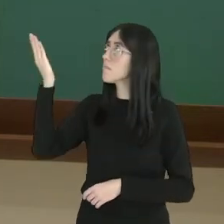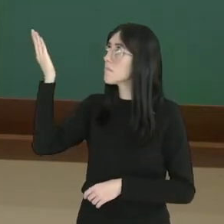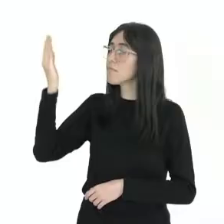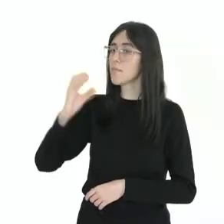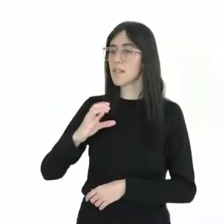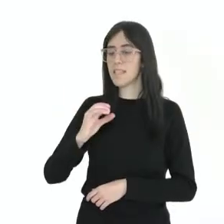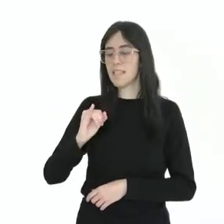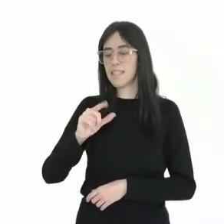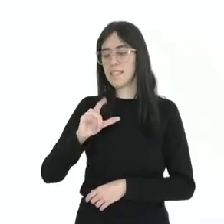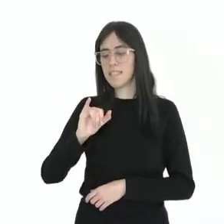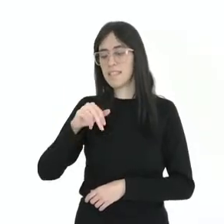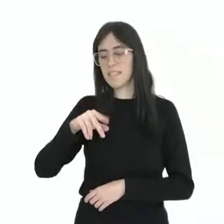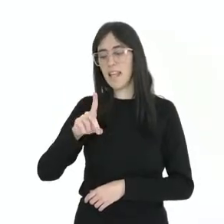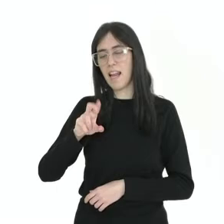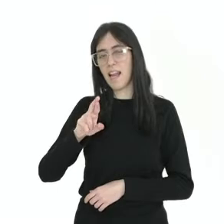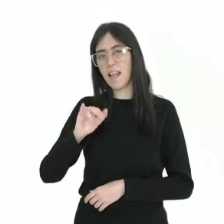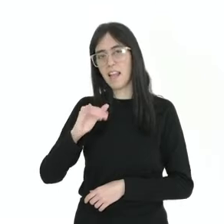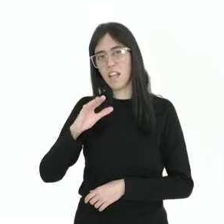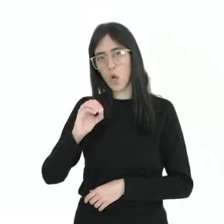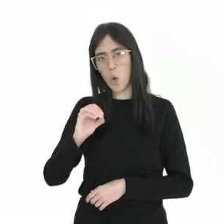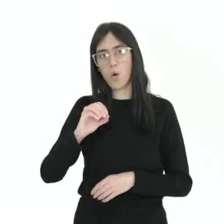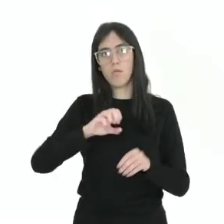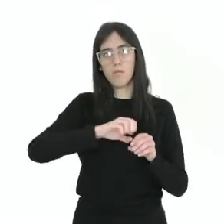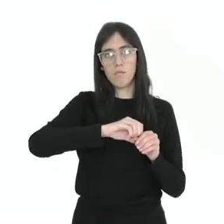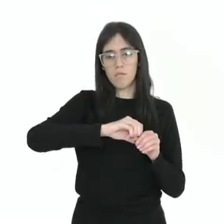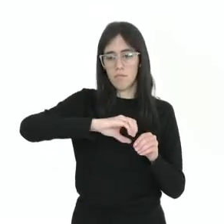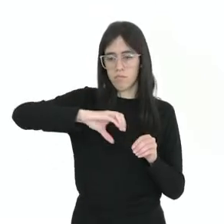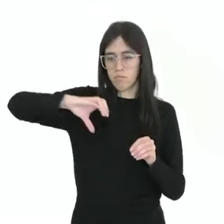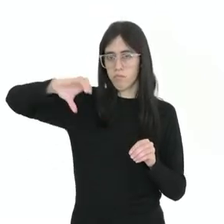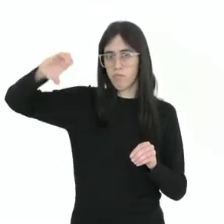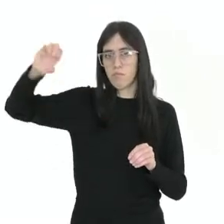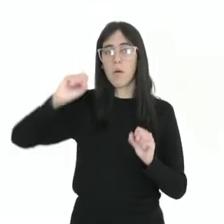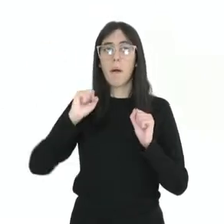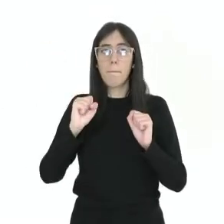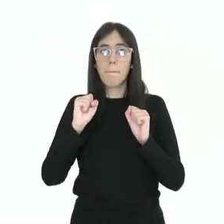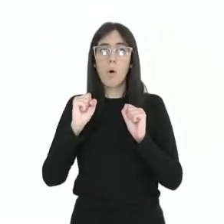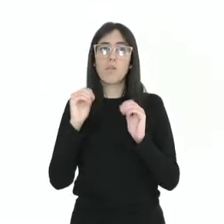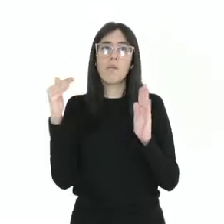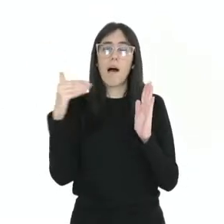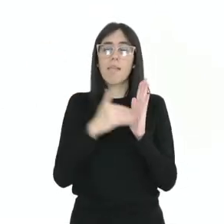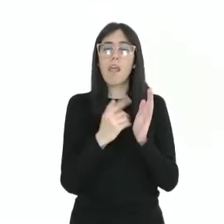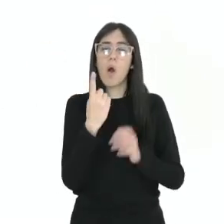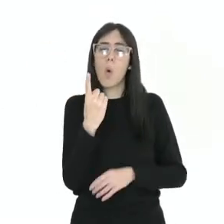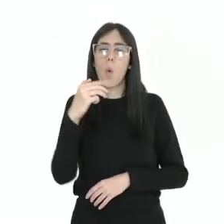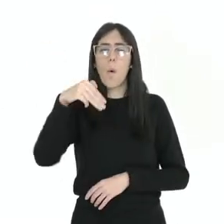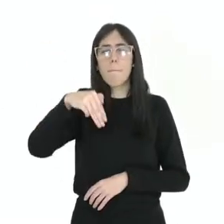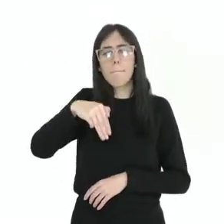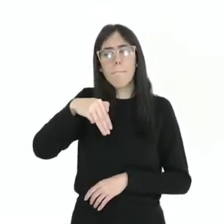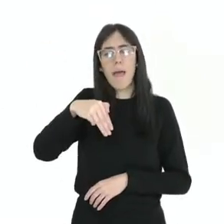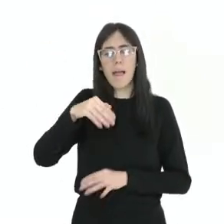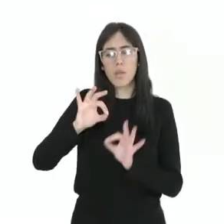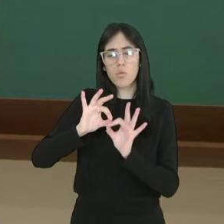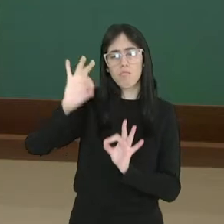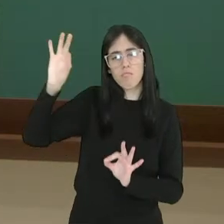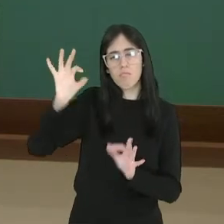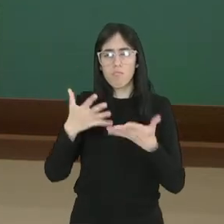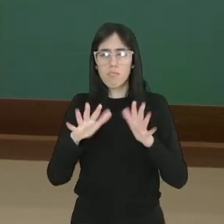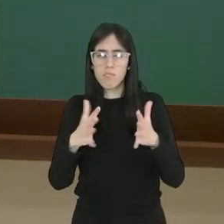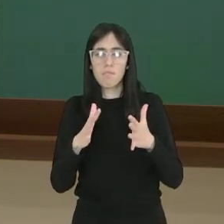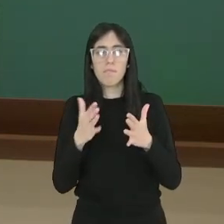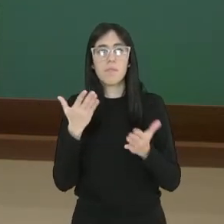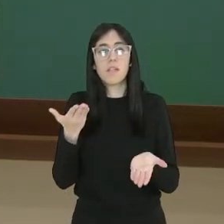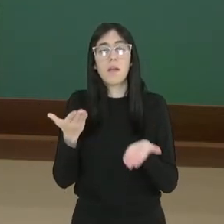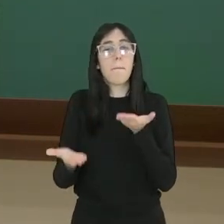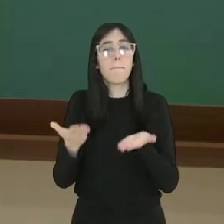de madeira, podem ter até 1,6 m de comprimento e um peso de até 1 kg. Então, são compridos,